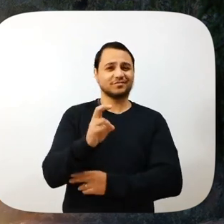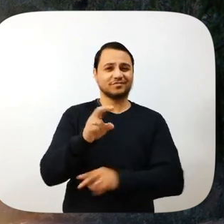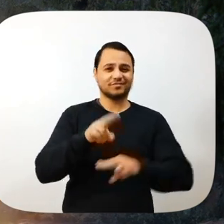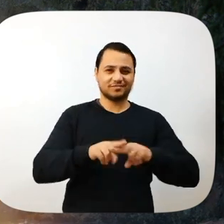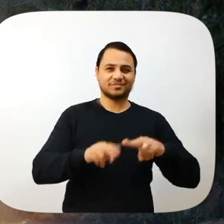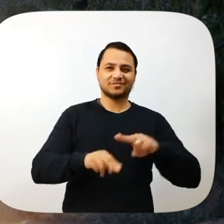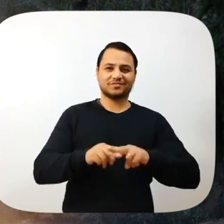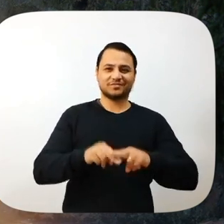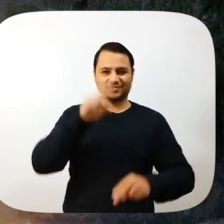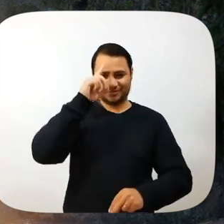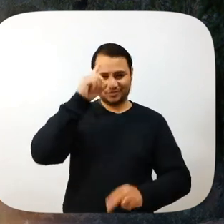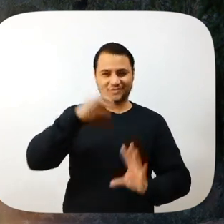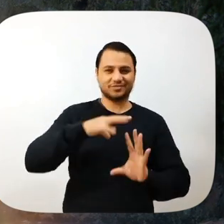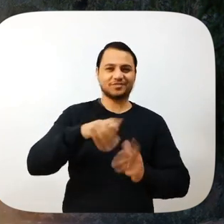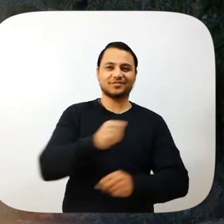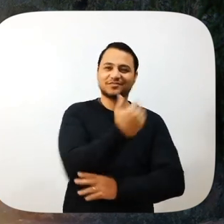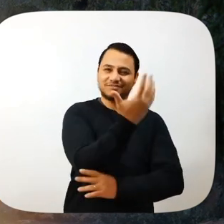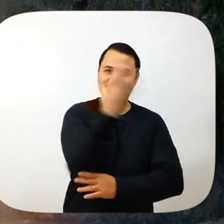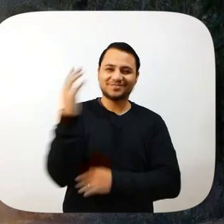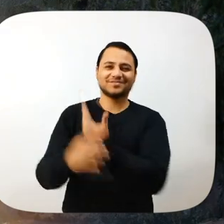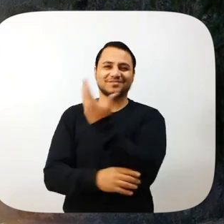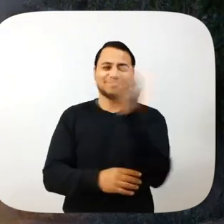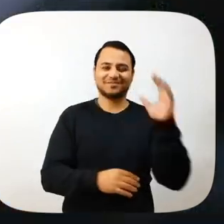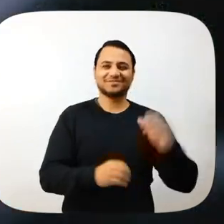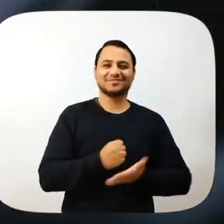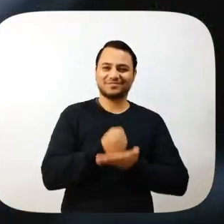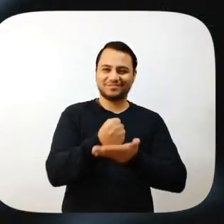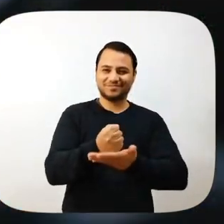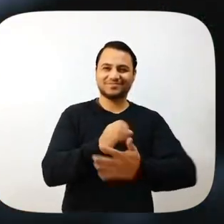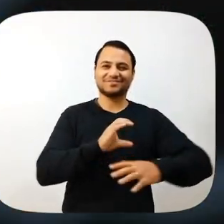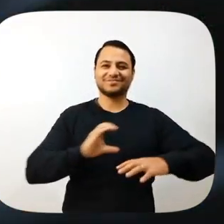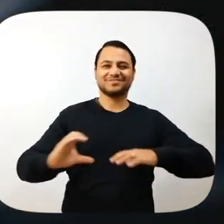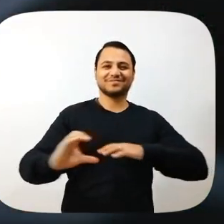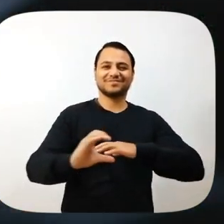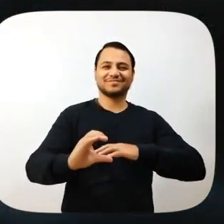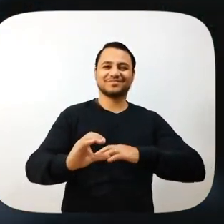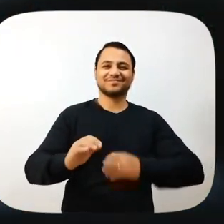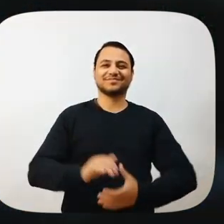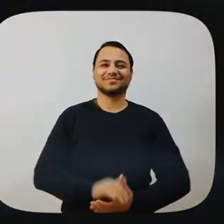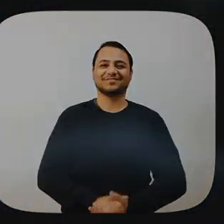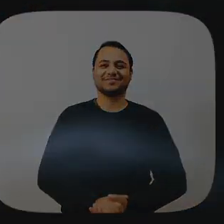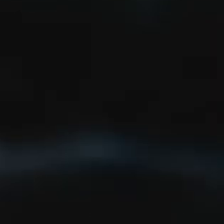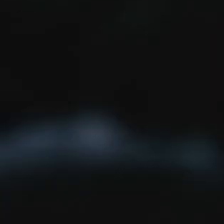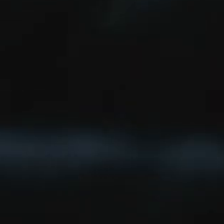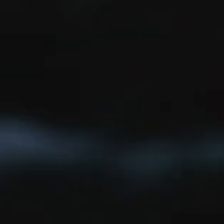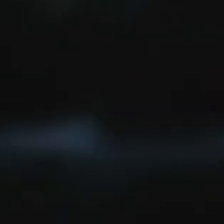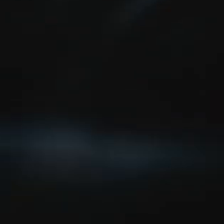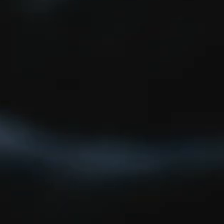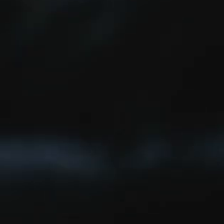gerações. 5 de junho, Dia Mundial do Meio Ambiente. Apoio Rede Selinalta.